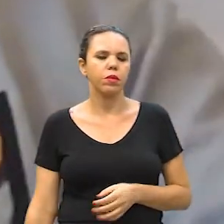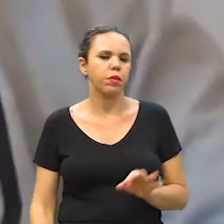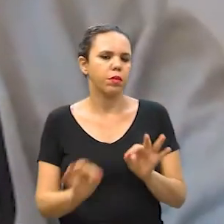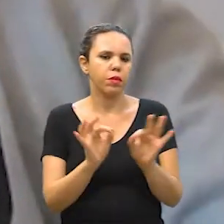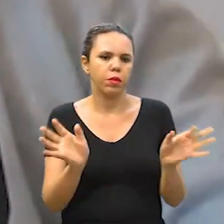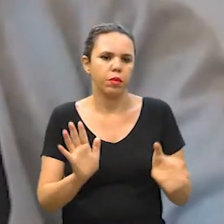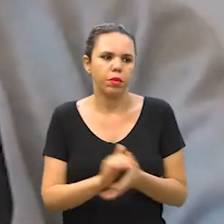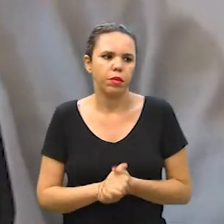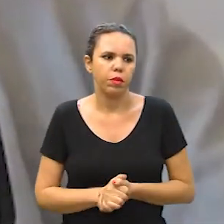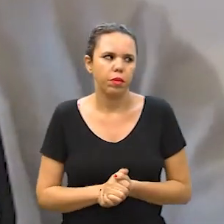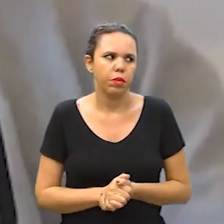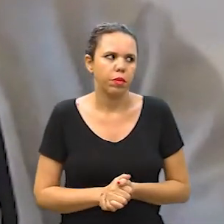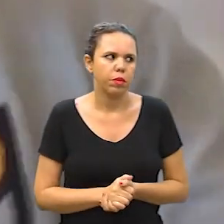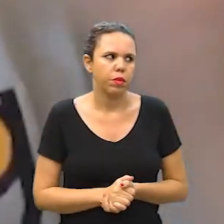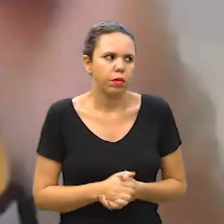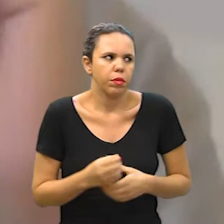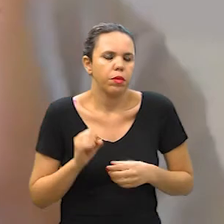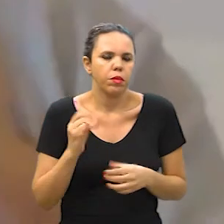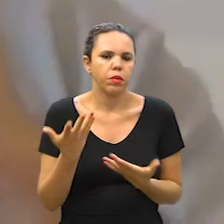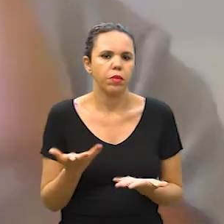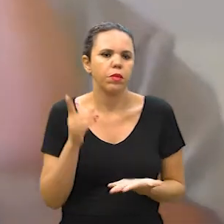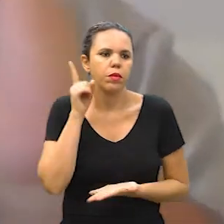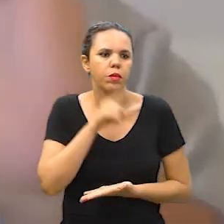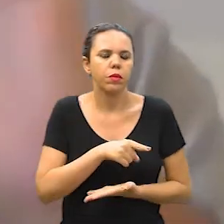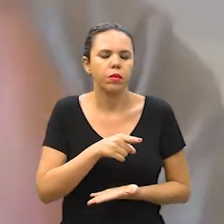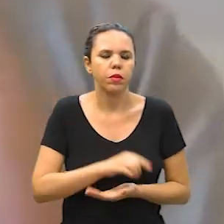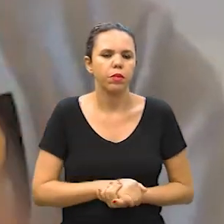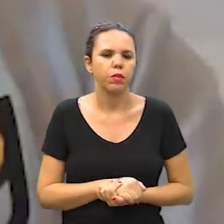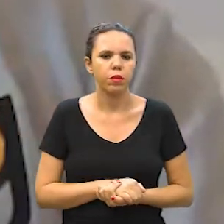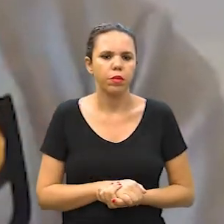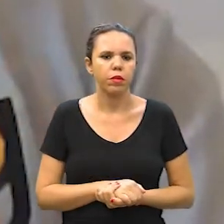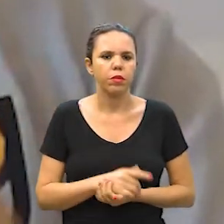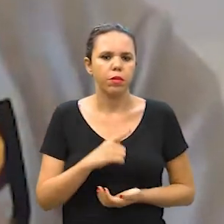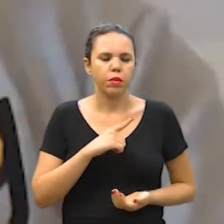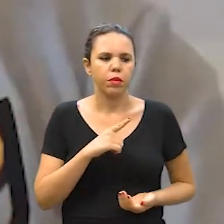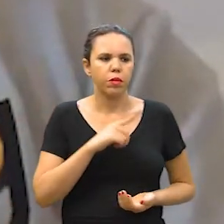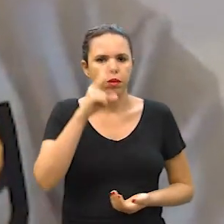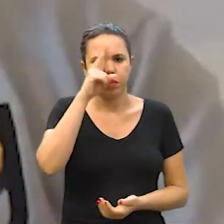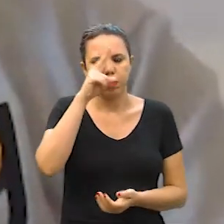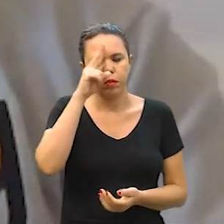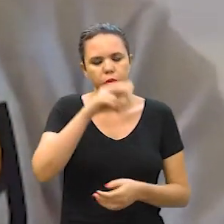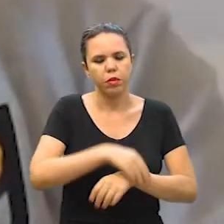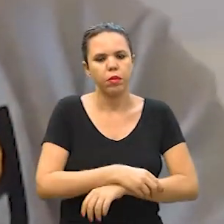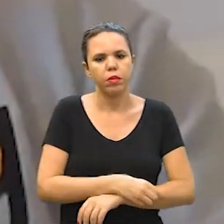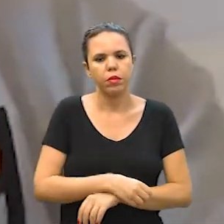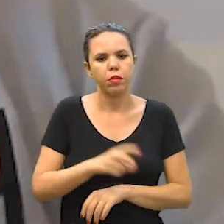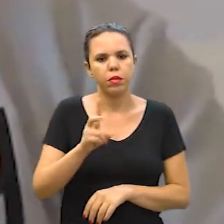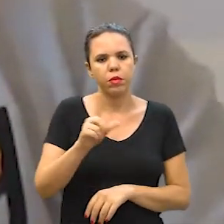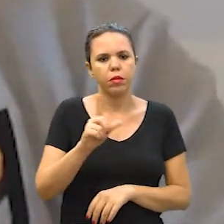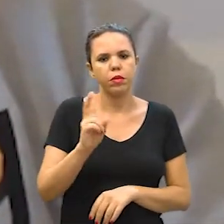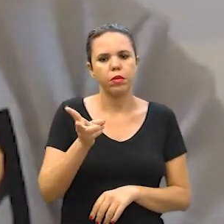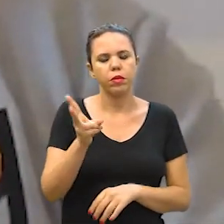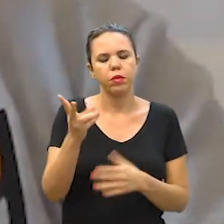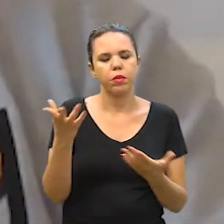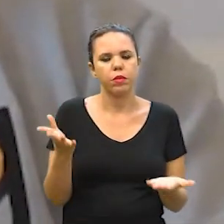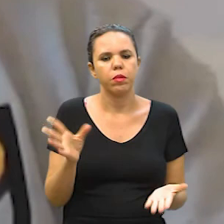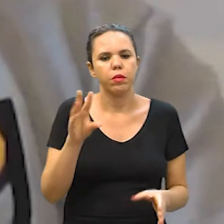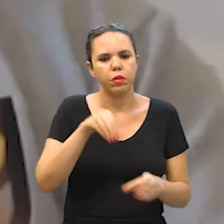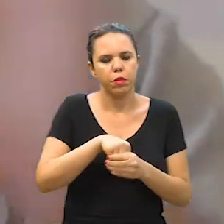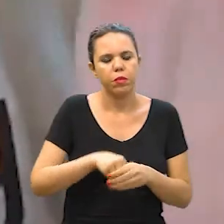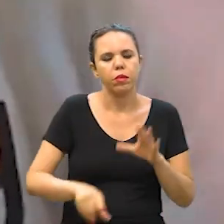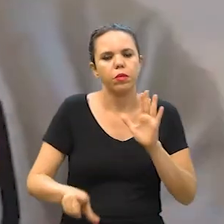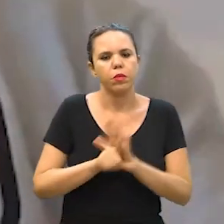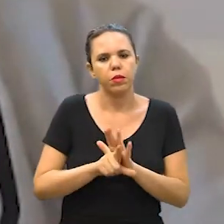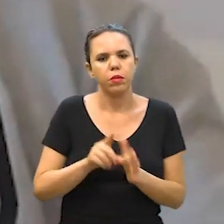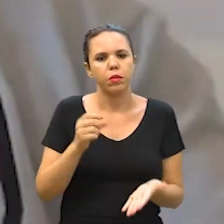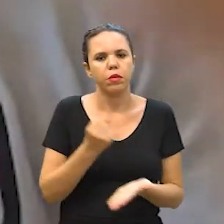tão simples. Se for nos Estados Unidos, ele tem que lembrar de, obviamente, permanecer legal.